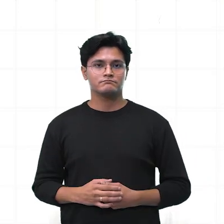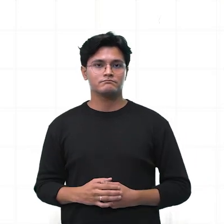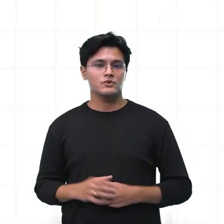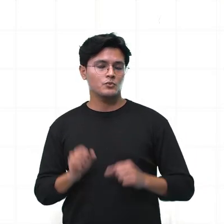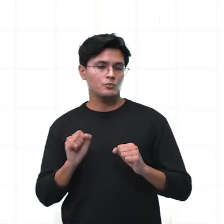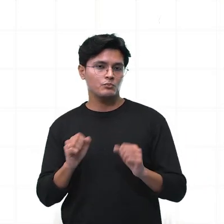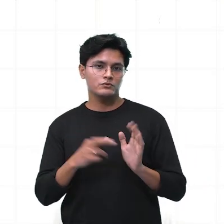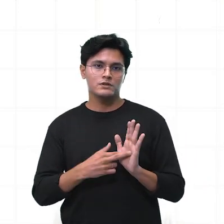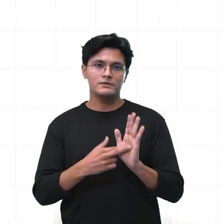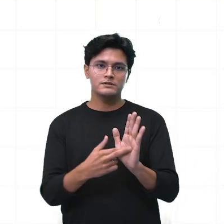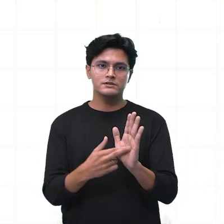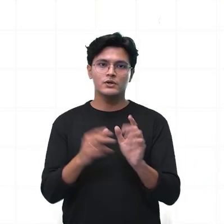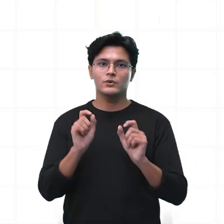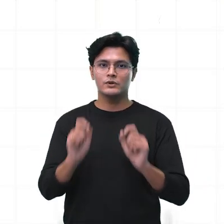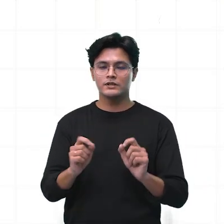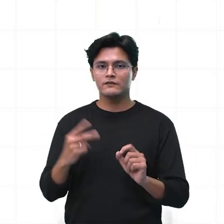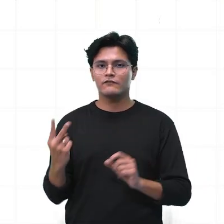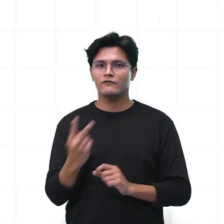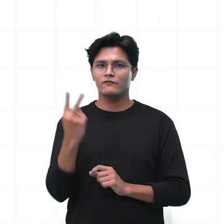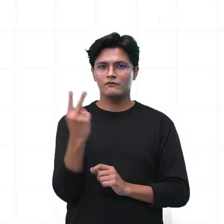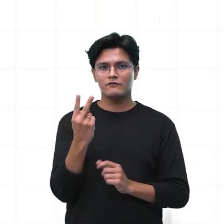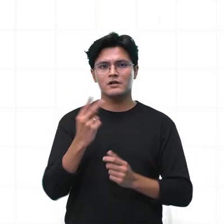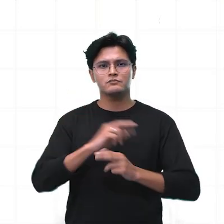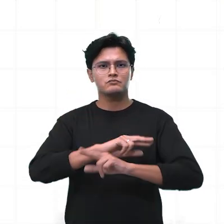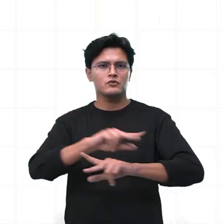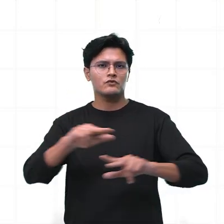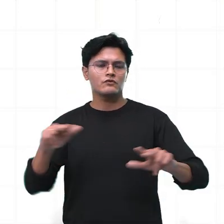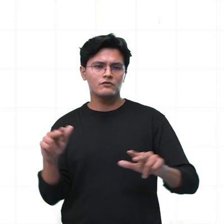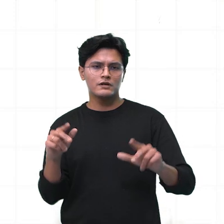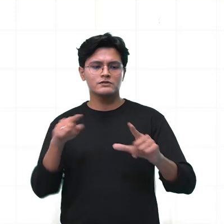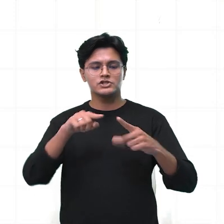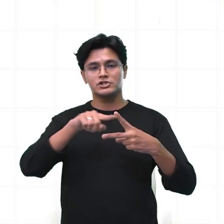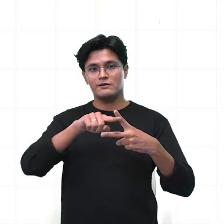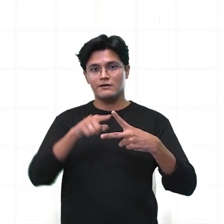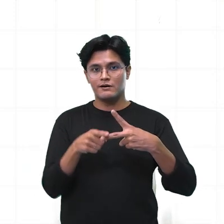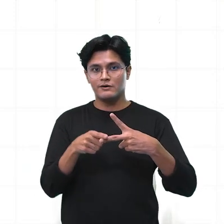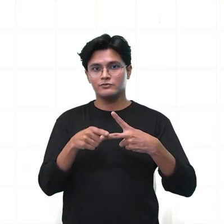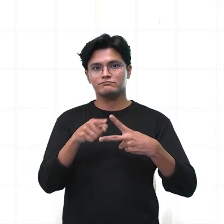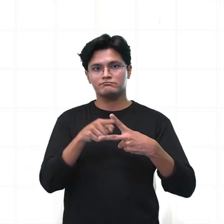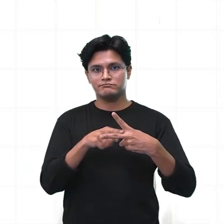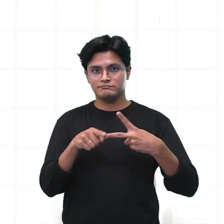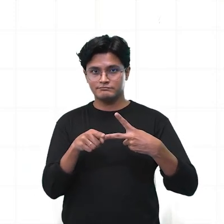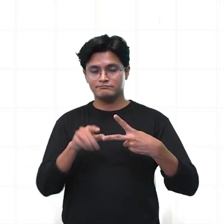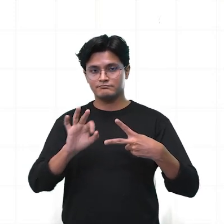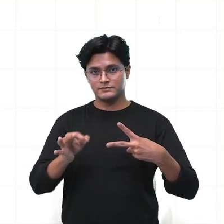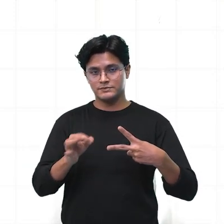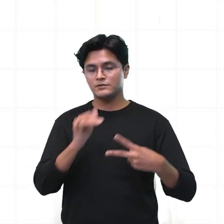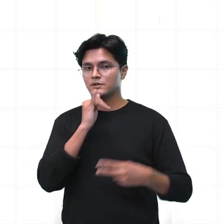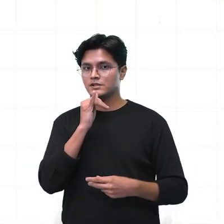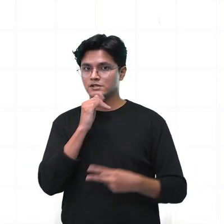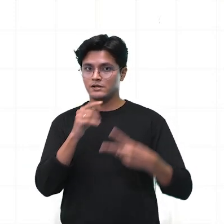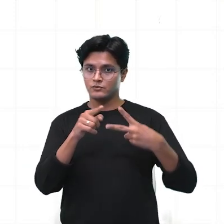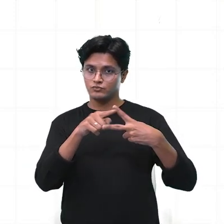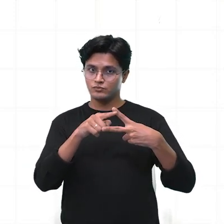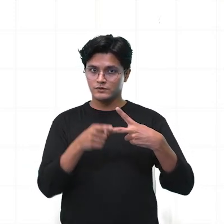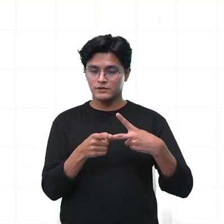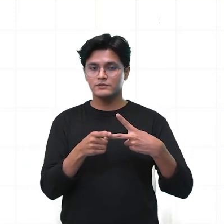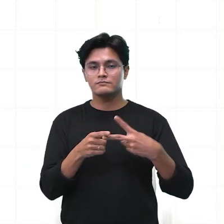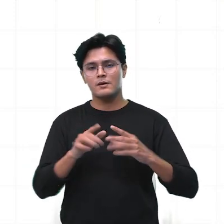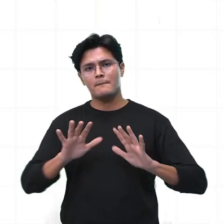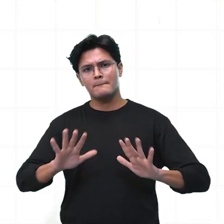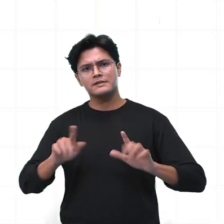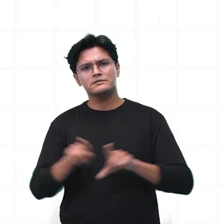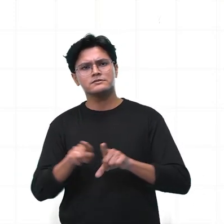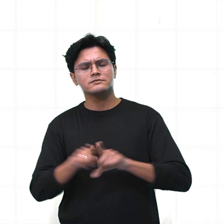representar os diferentes valores de ângulos. Por exemplo, ângulos, tá? Por exemplo, ângulos, mas nós podemos